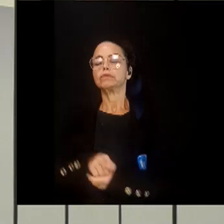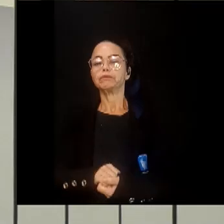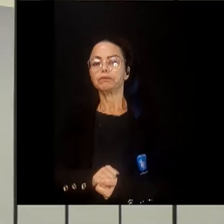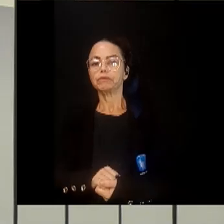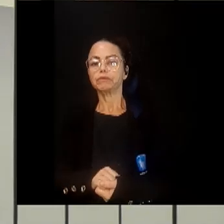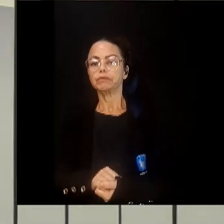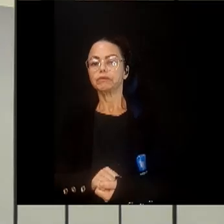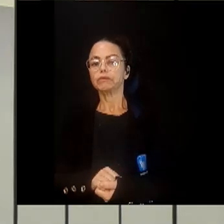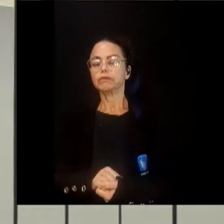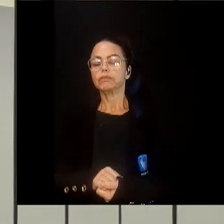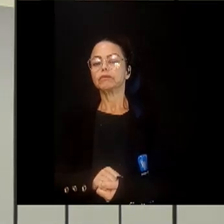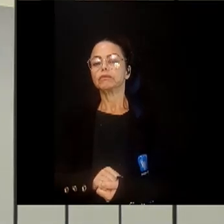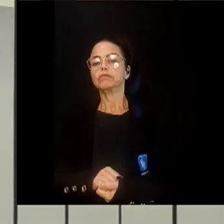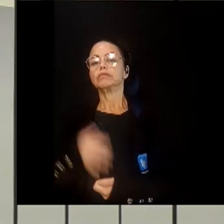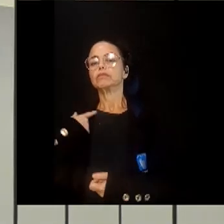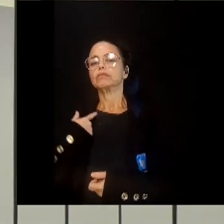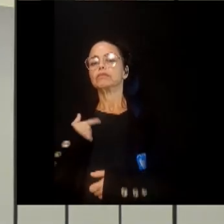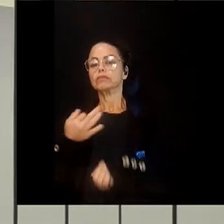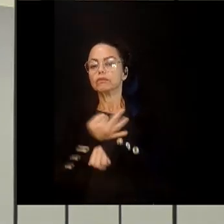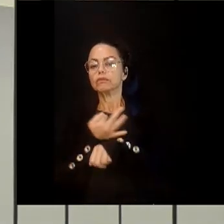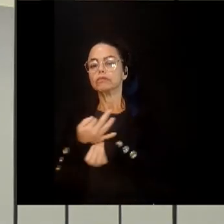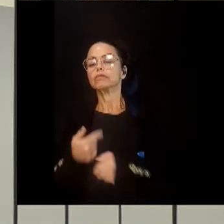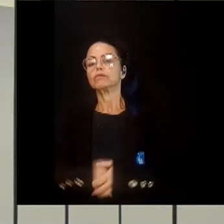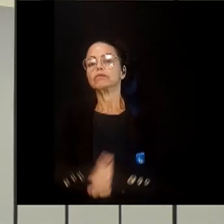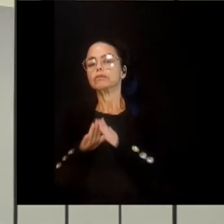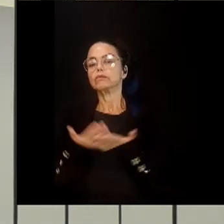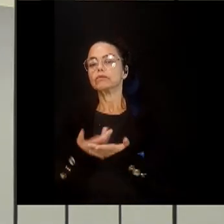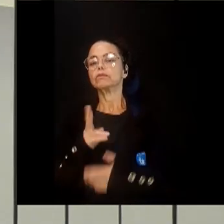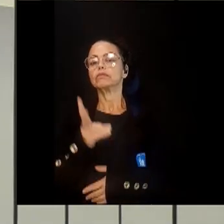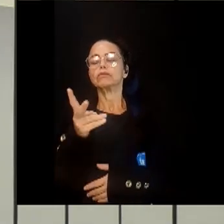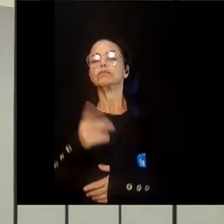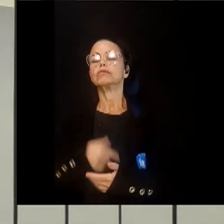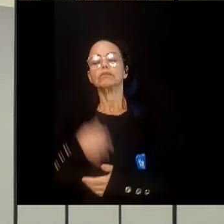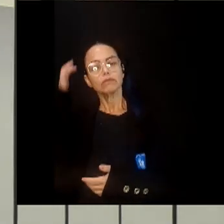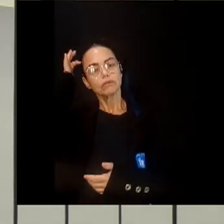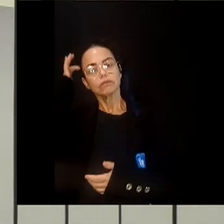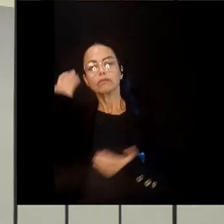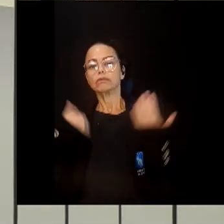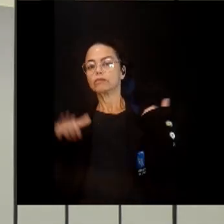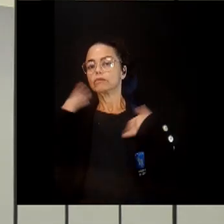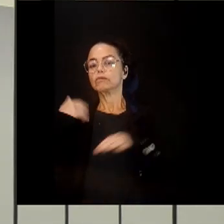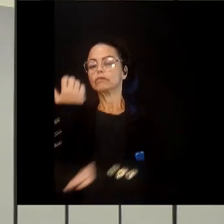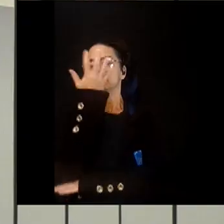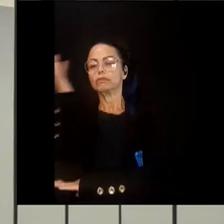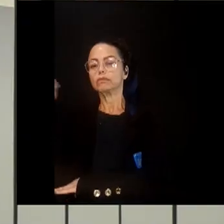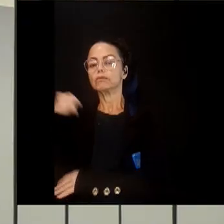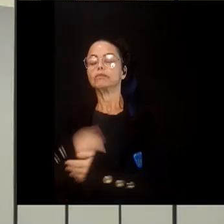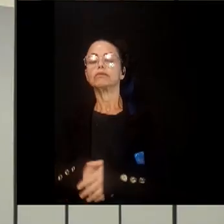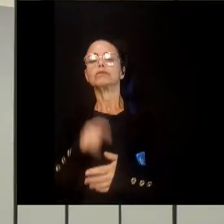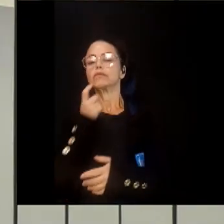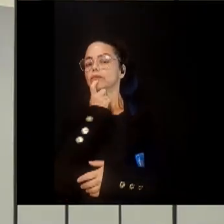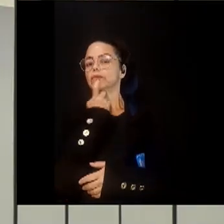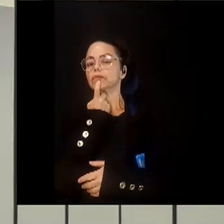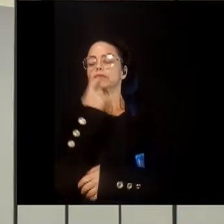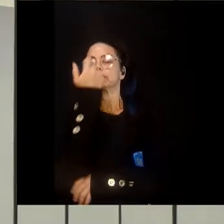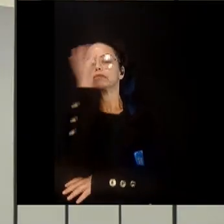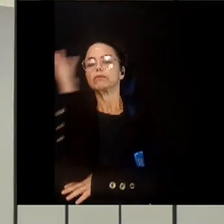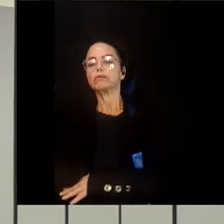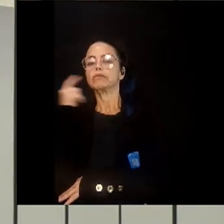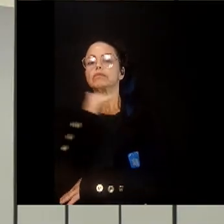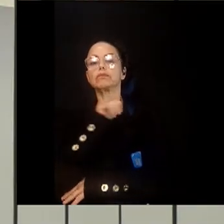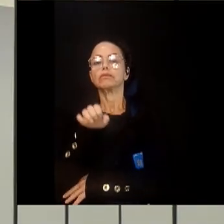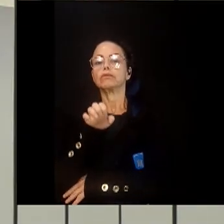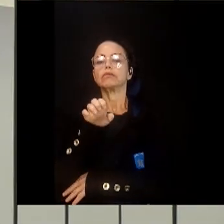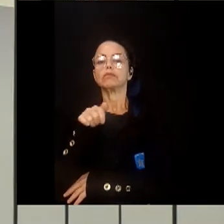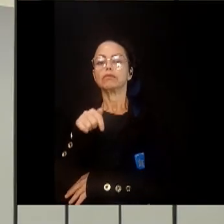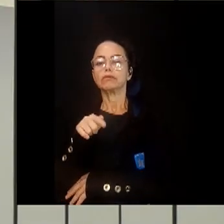As férias escolares seguem movimentando os espaços de lazer aqui em Campinas. No Bosque dos Jequitibás, além do